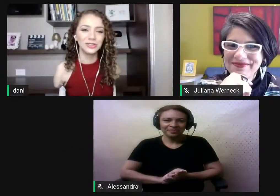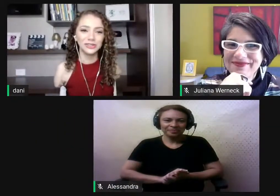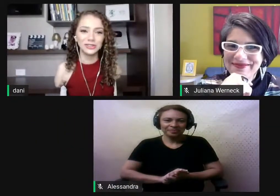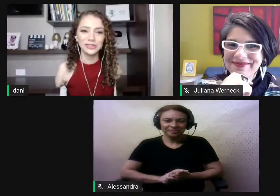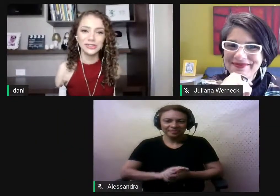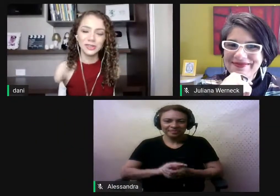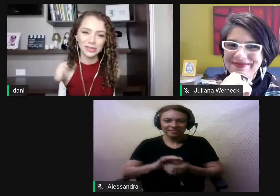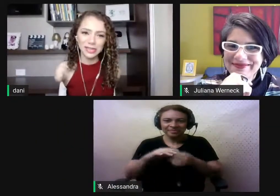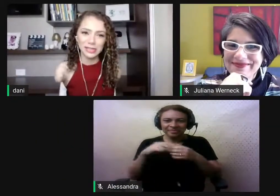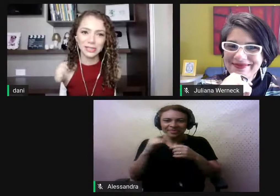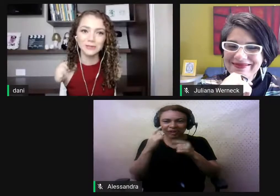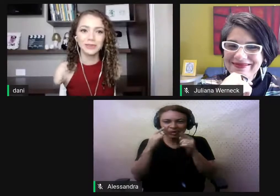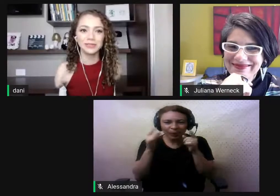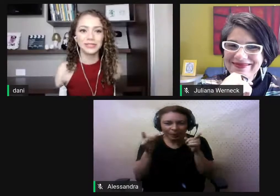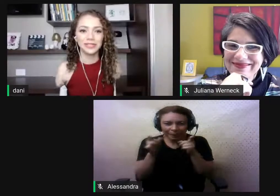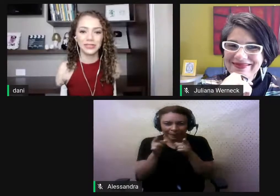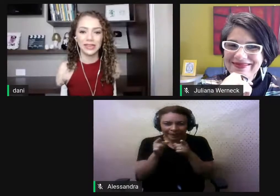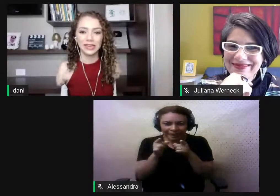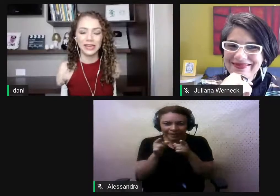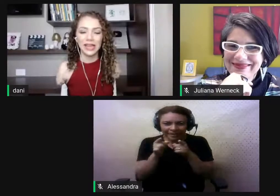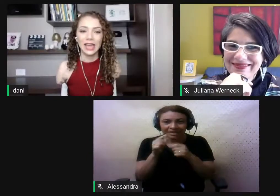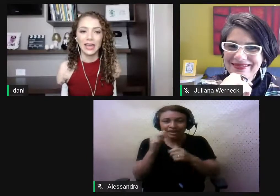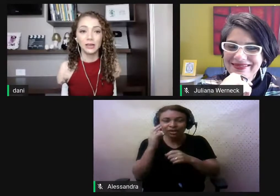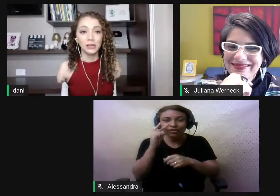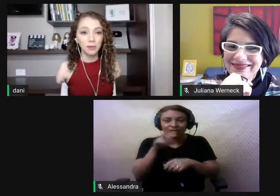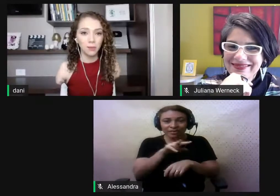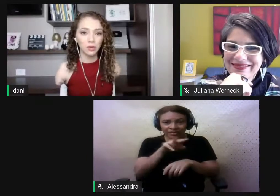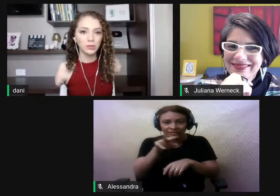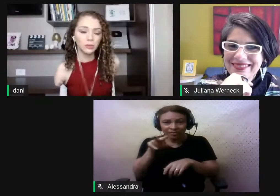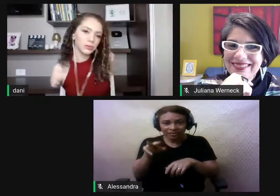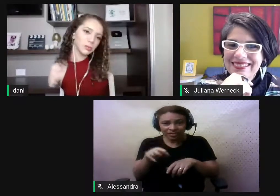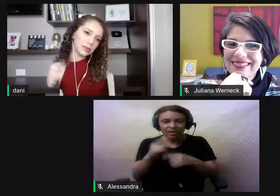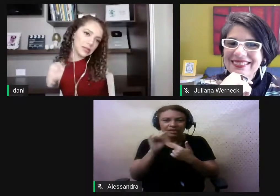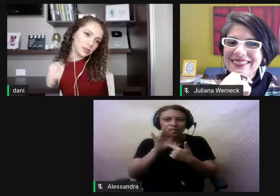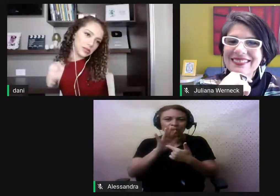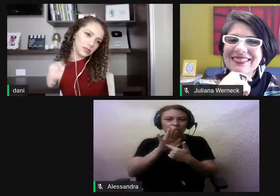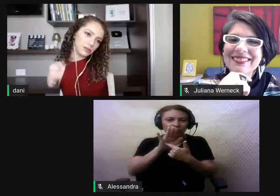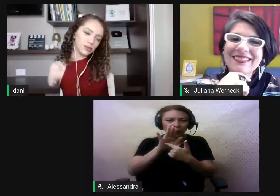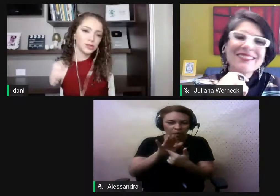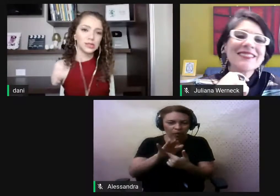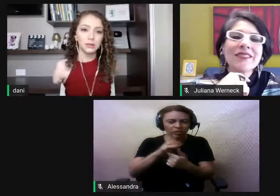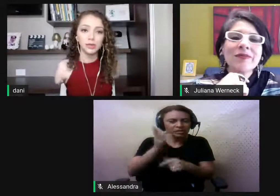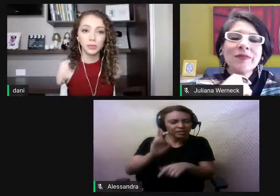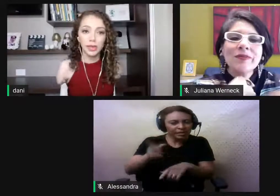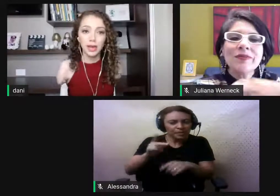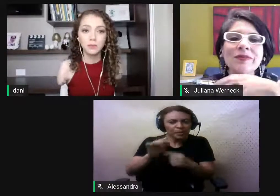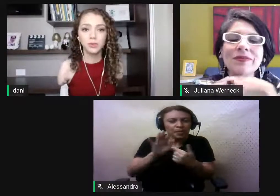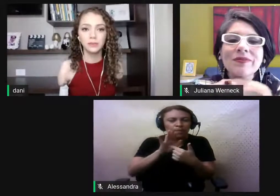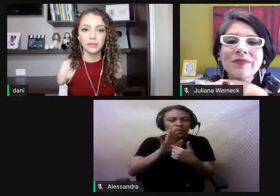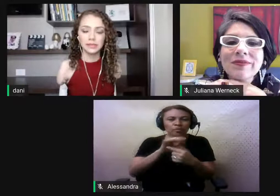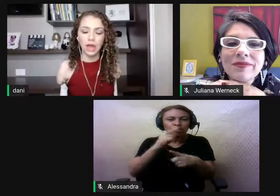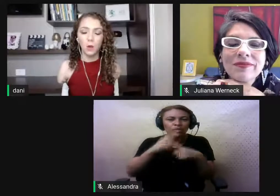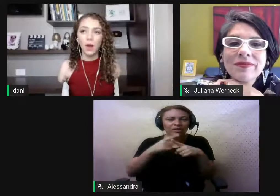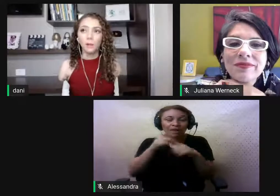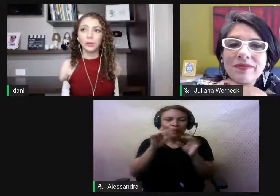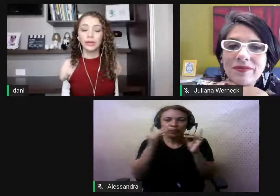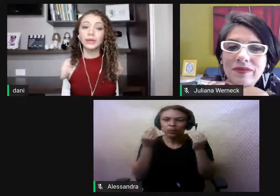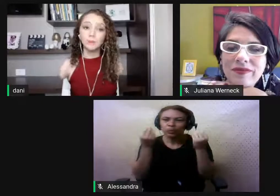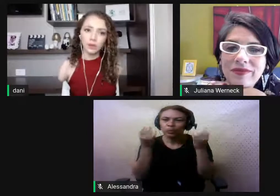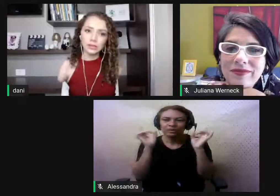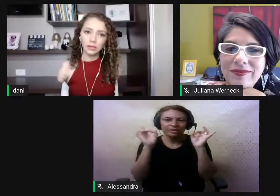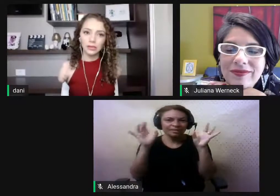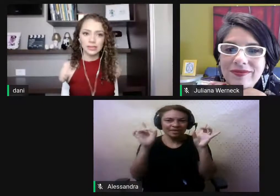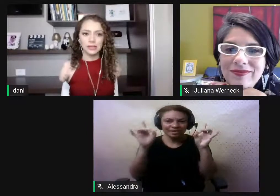Então, eu trouxe só um trechinho para vocês verem. Eu sempre mostro um pedacinho desse vídeo justamente porque ele é muito especial.